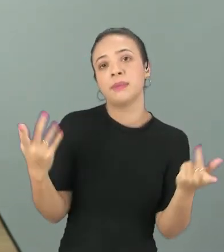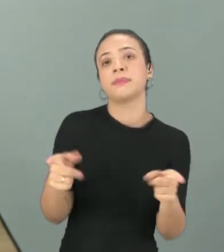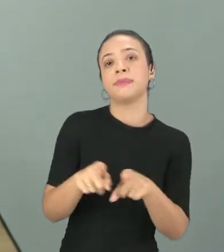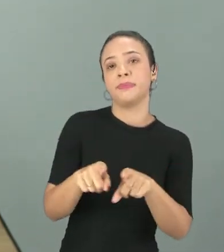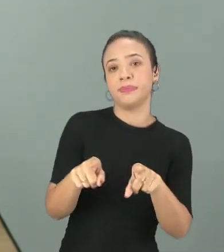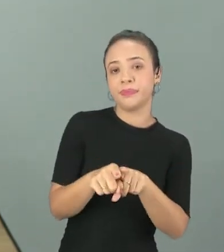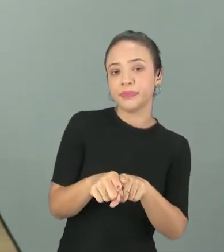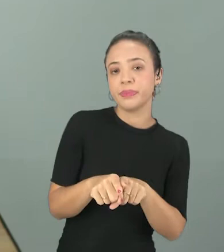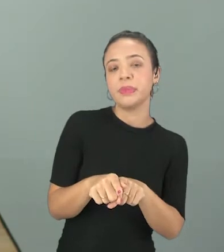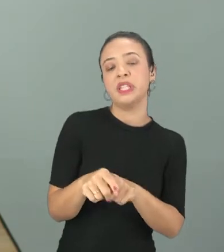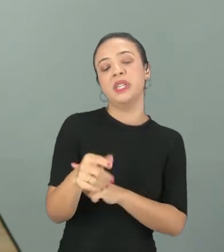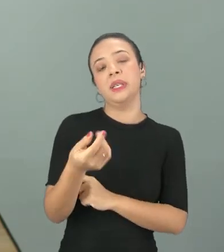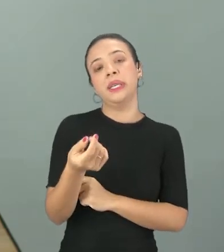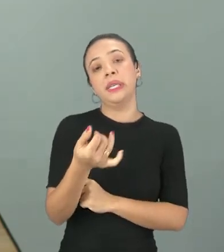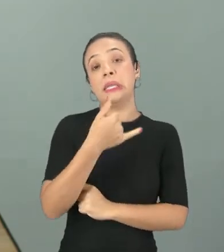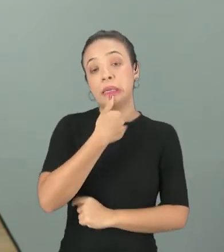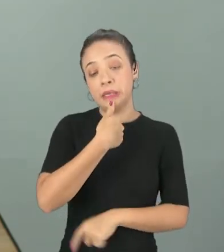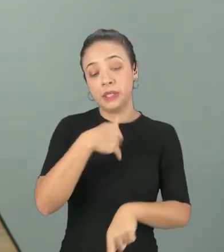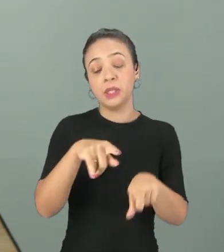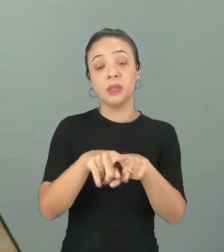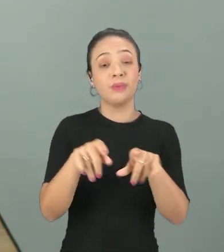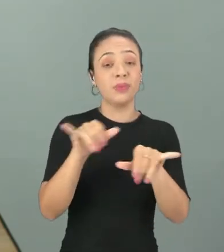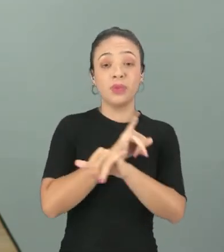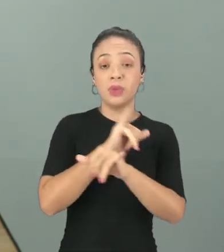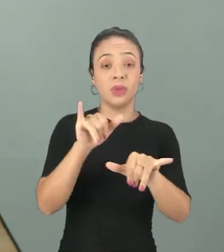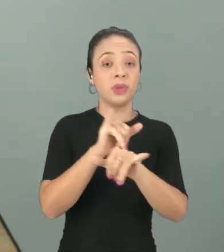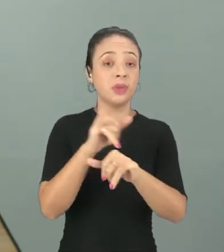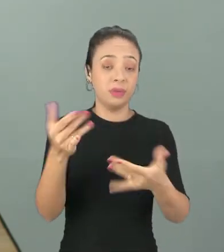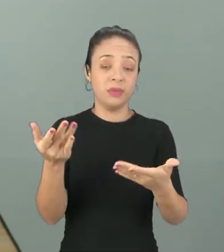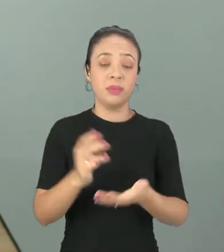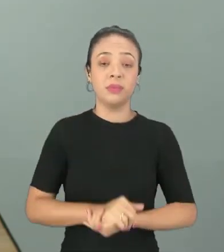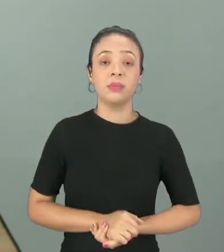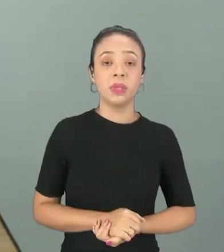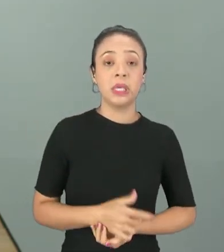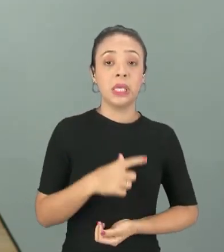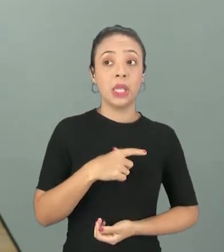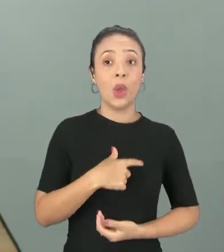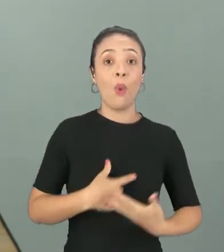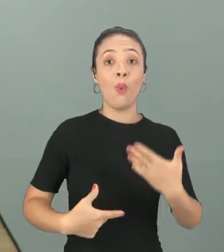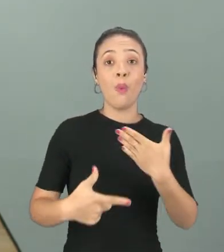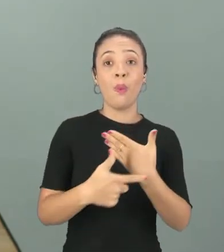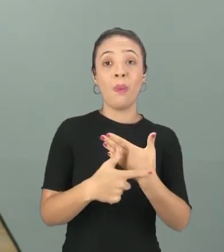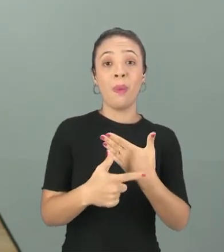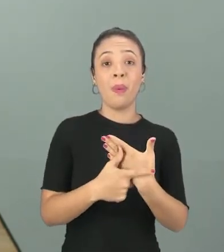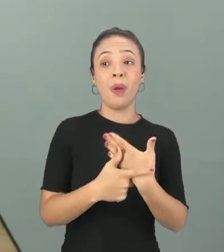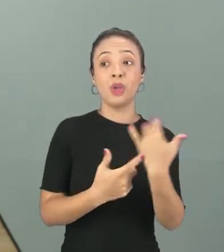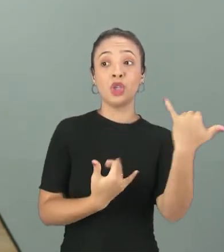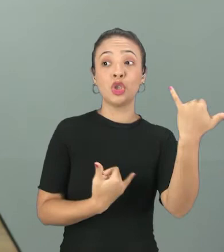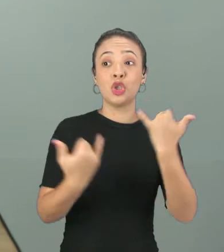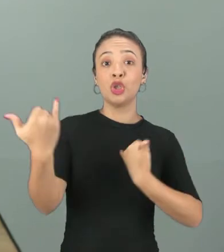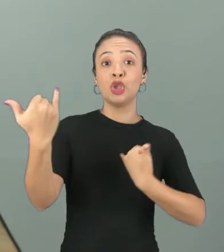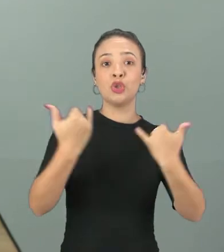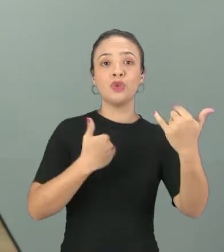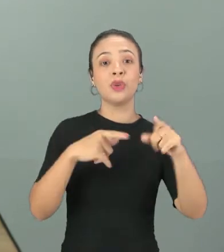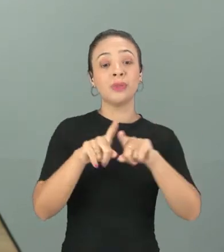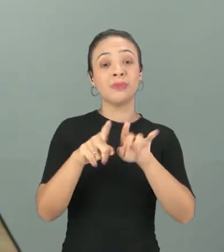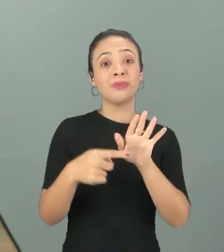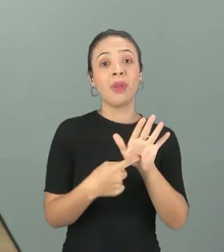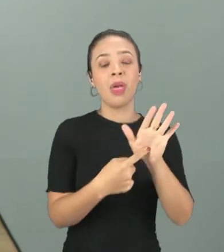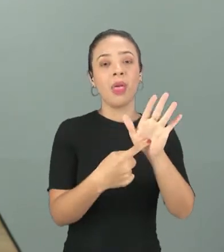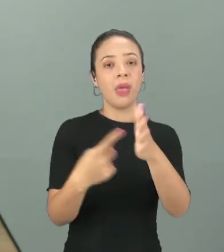mas são notícias que sempre informam, né, com sempre o objetivo de informar e expor algum fato,